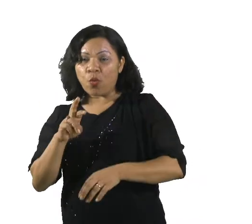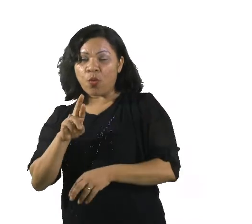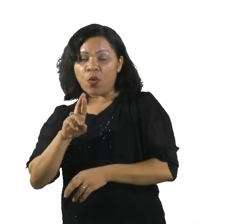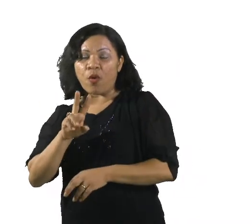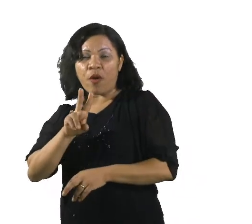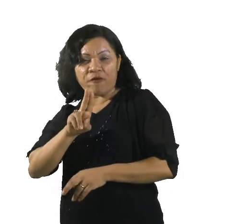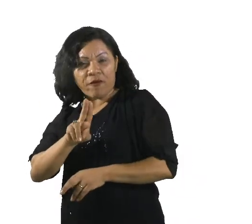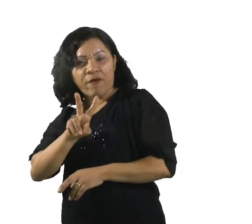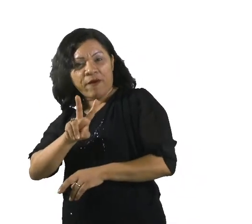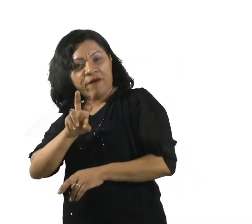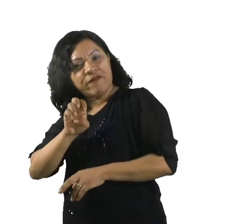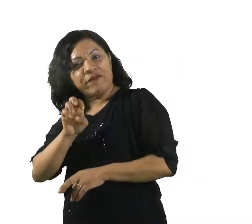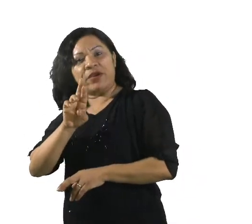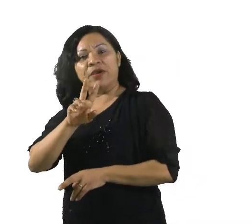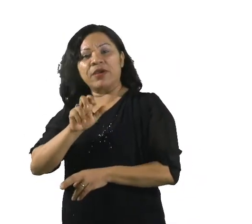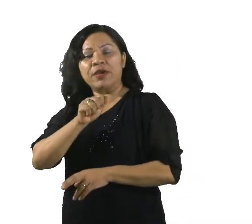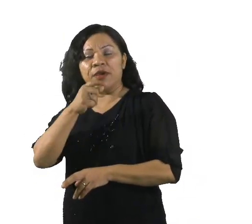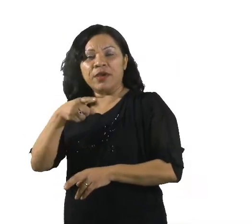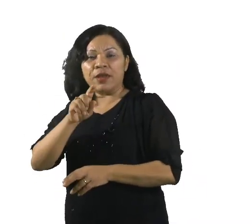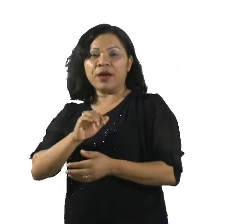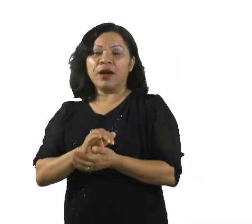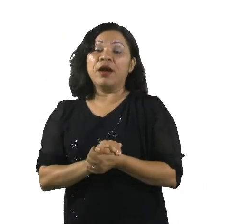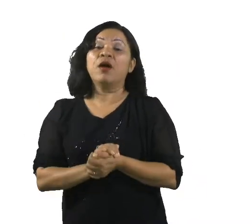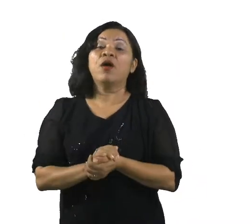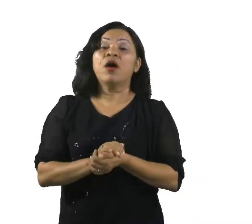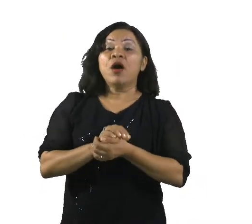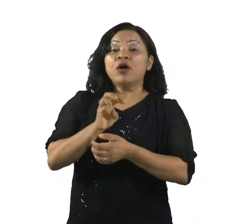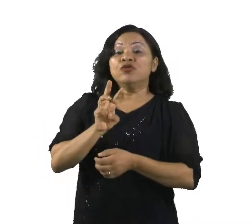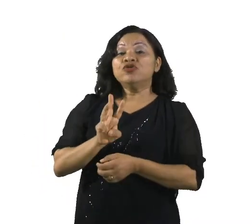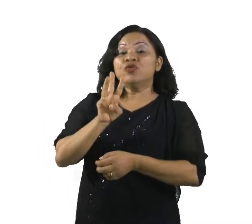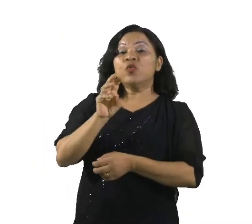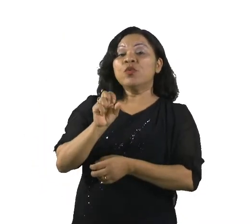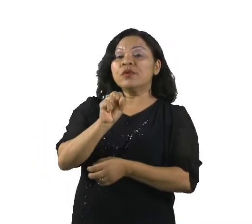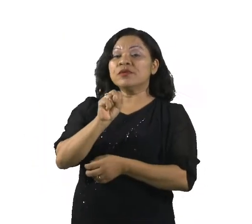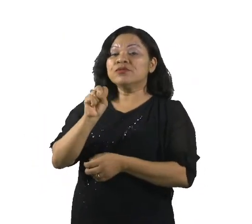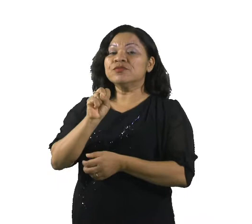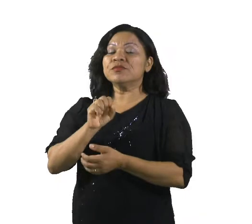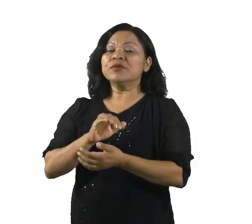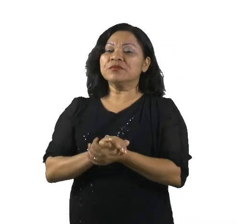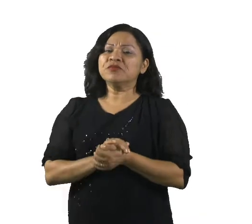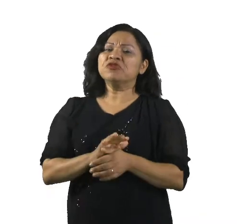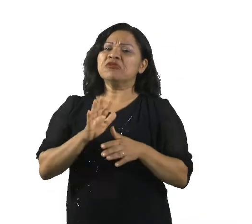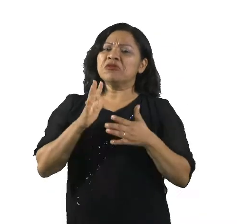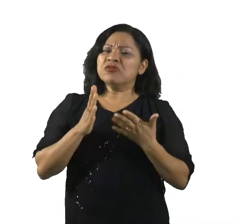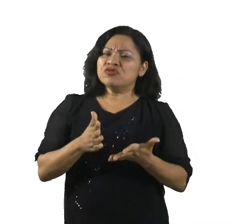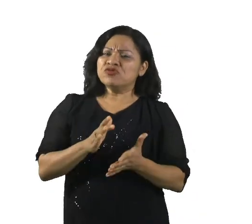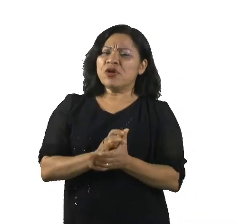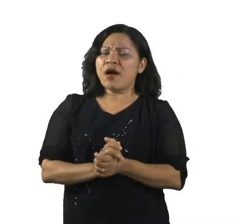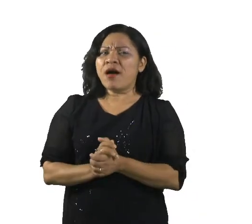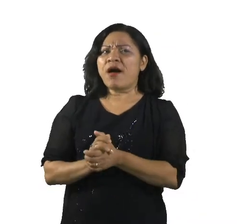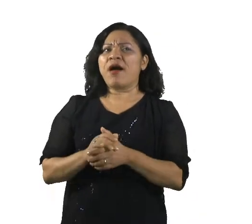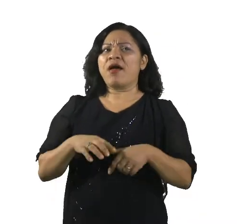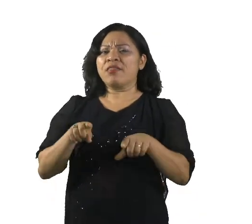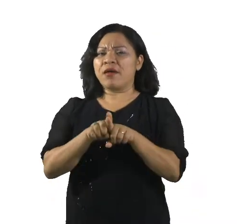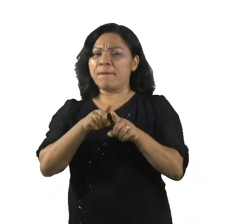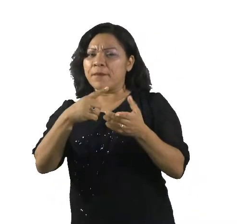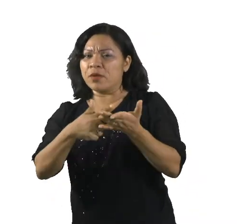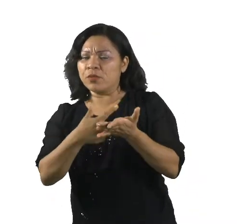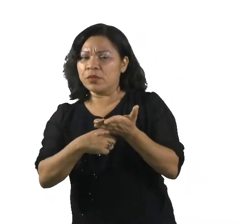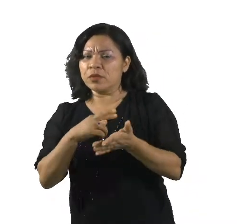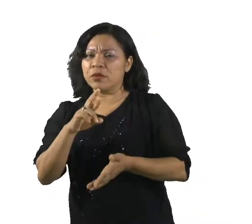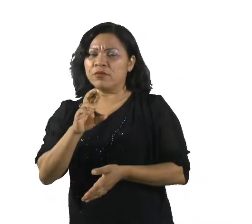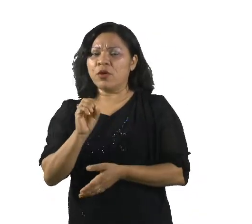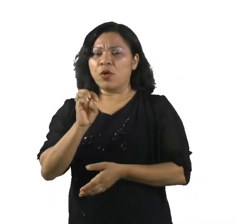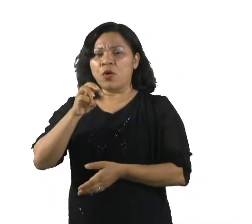dele, autor do grande clássico aí, Romeu e Julieta, Hamlet. Mas agora nós vamos